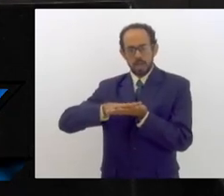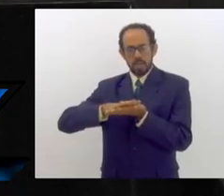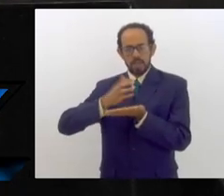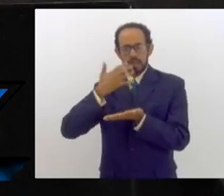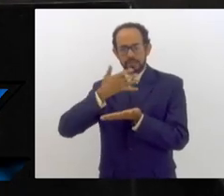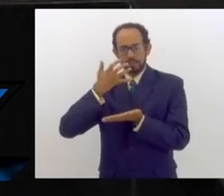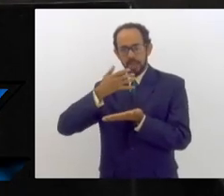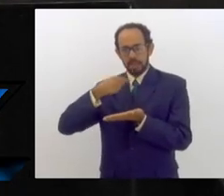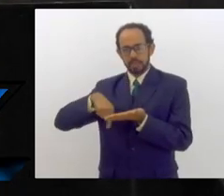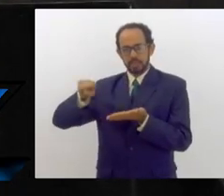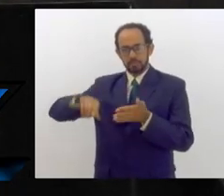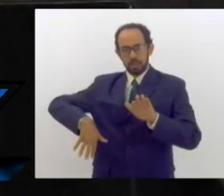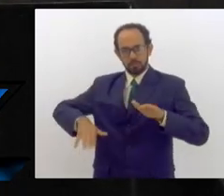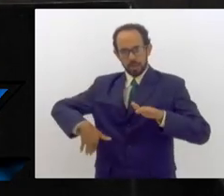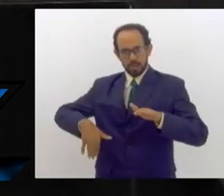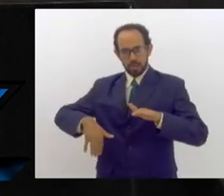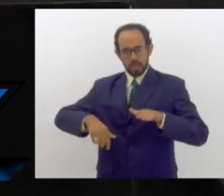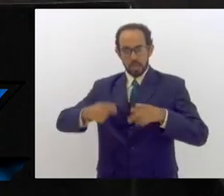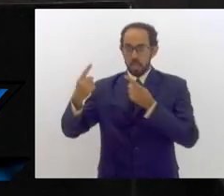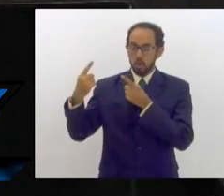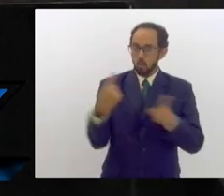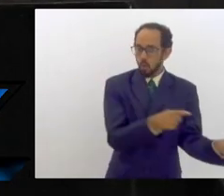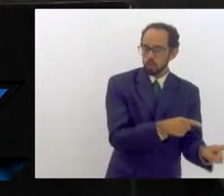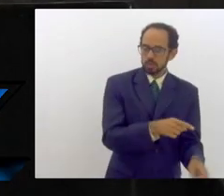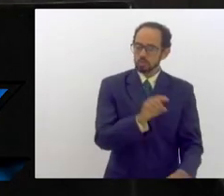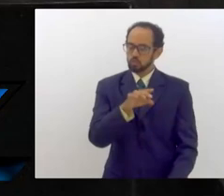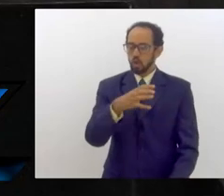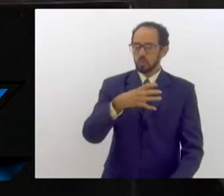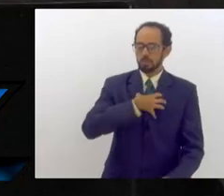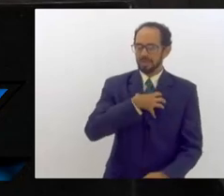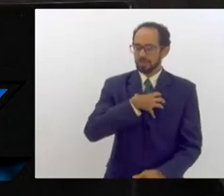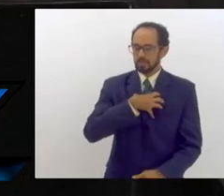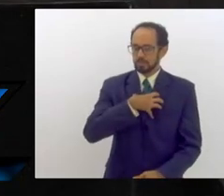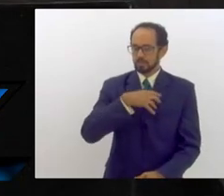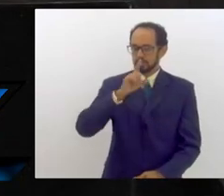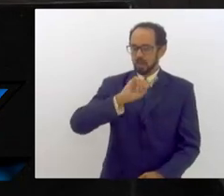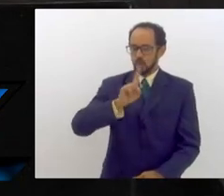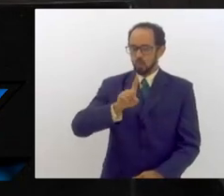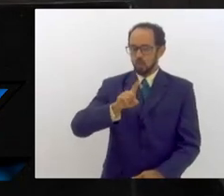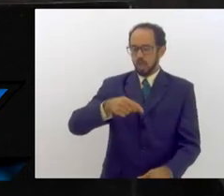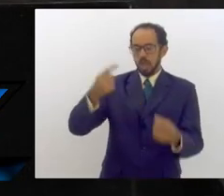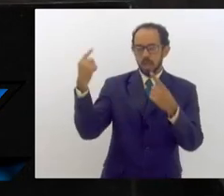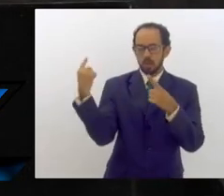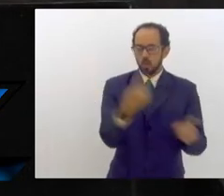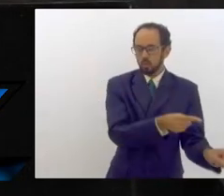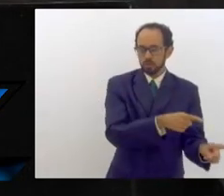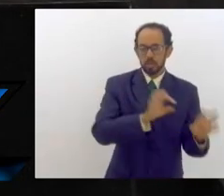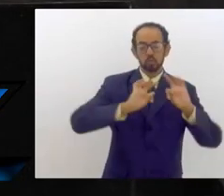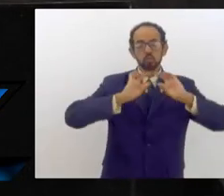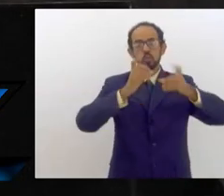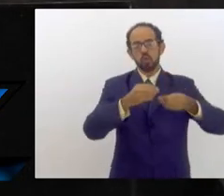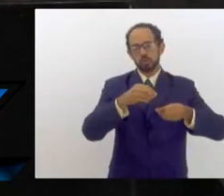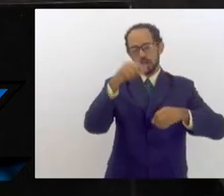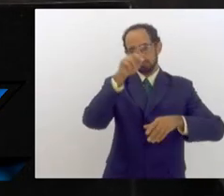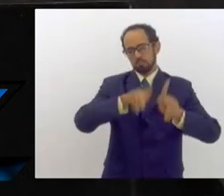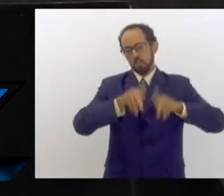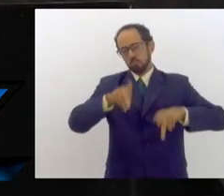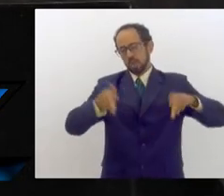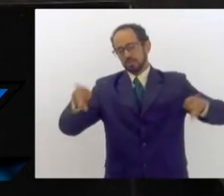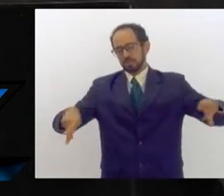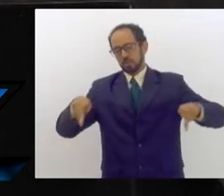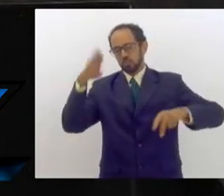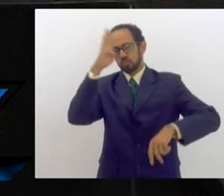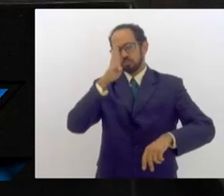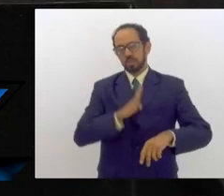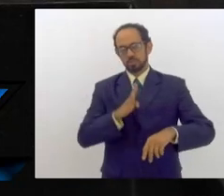Ofensa não é uma ofensa apenas aos baianos o que já seria repugnante é uma ofensa Qual a toda a população brasileira que tem